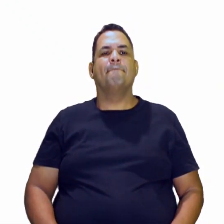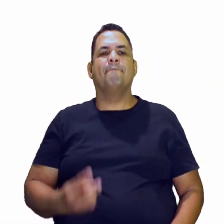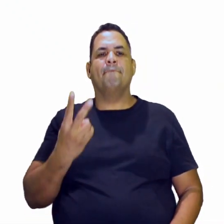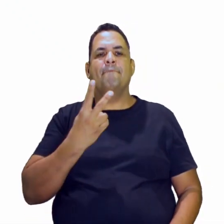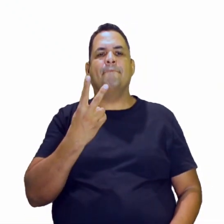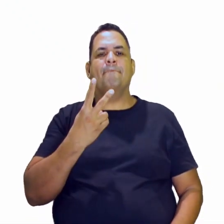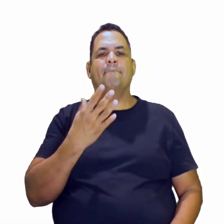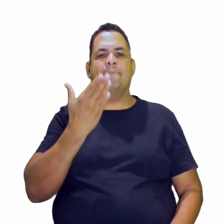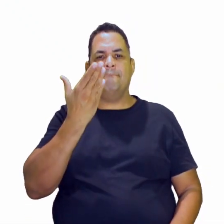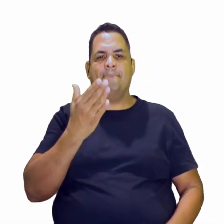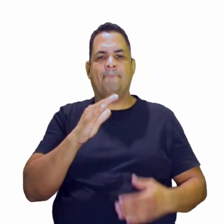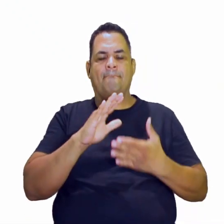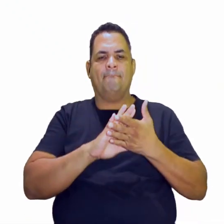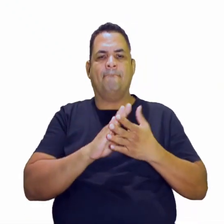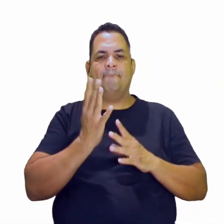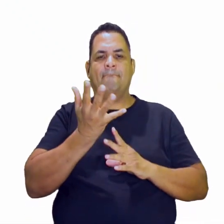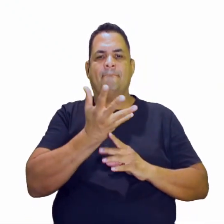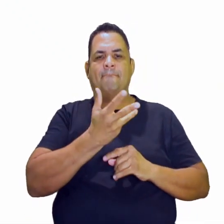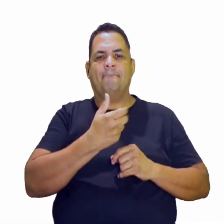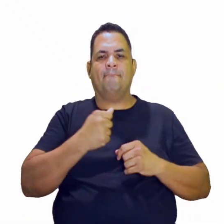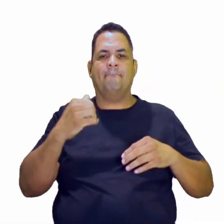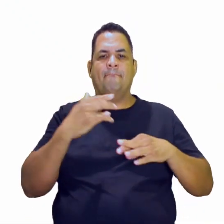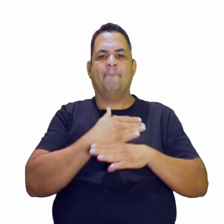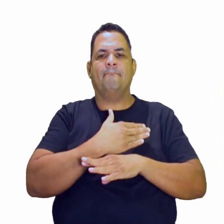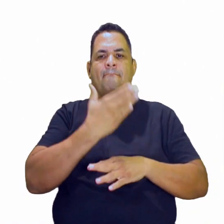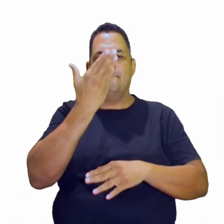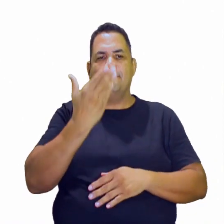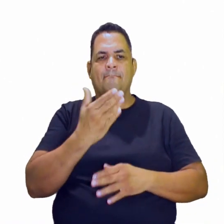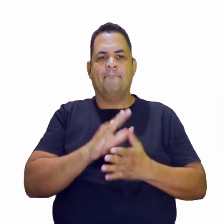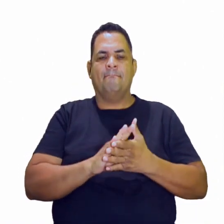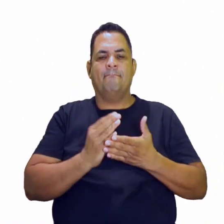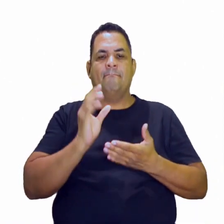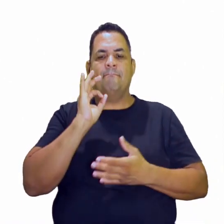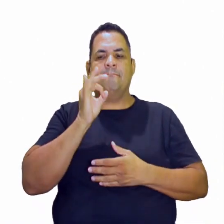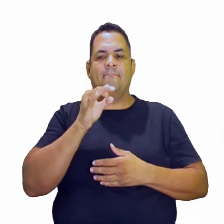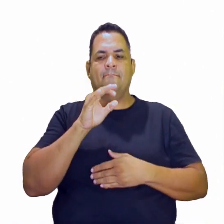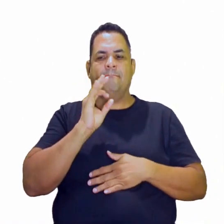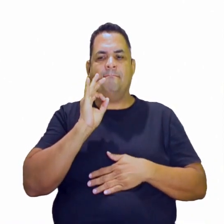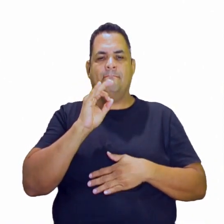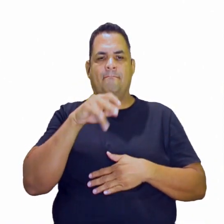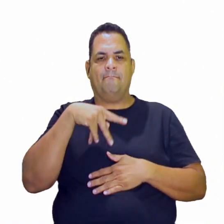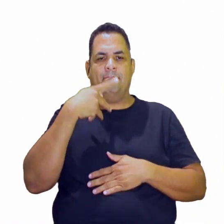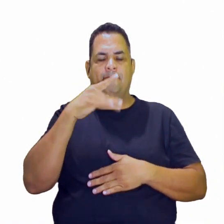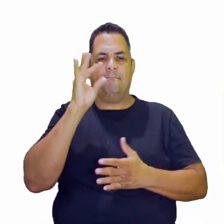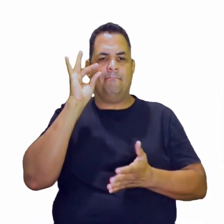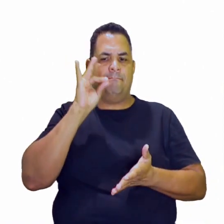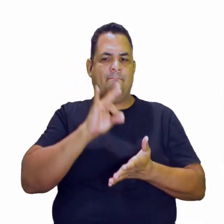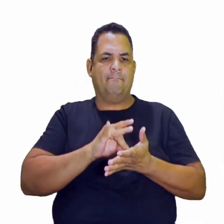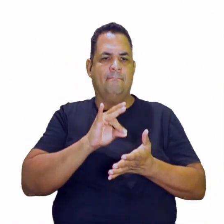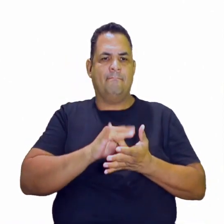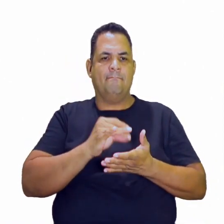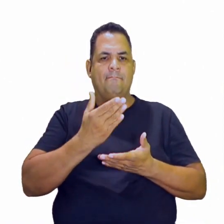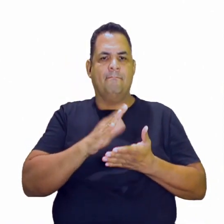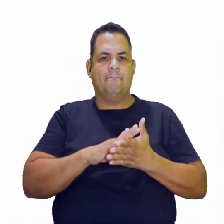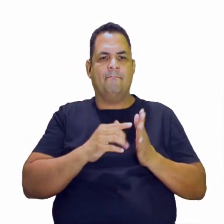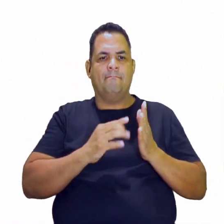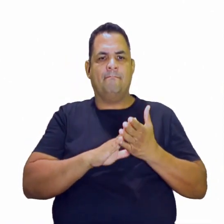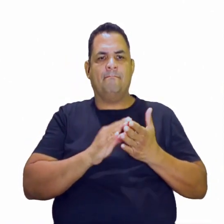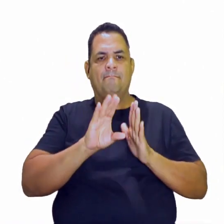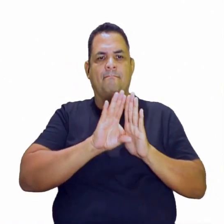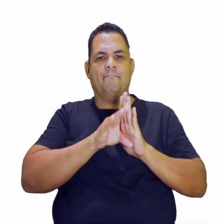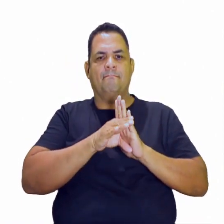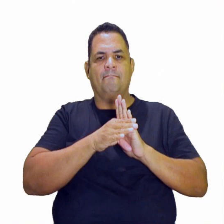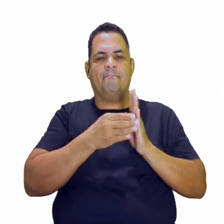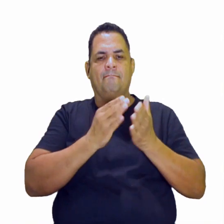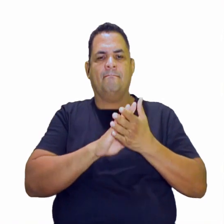2. Sobre a arte urbana ou street art, está correto. Designa uma arte encontrada